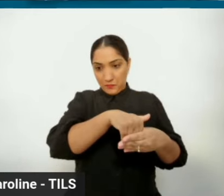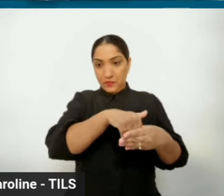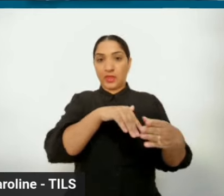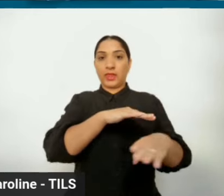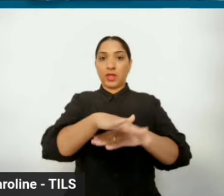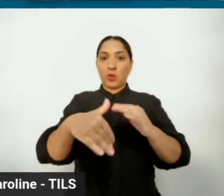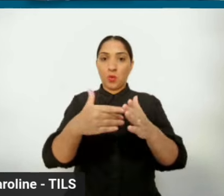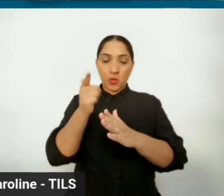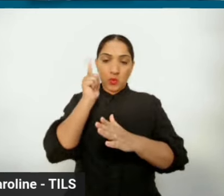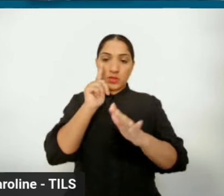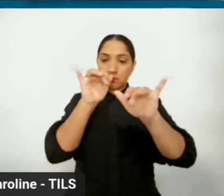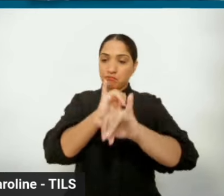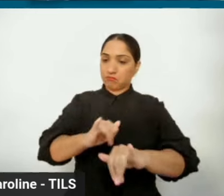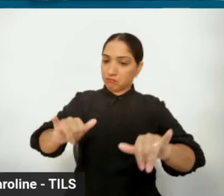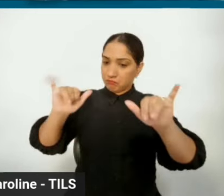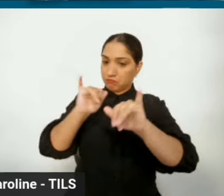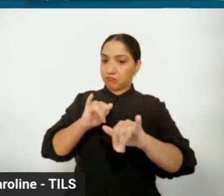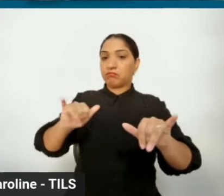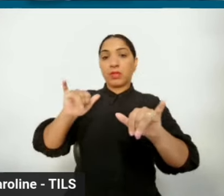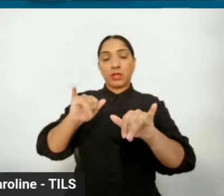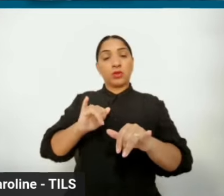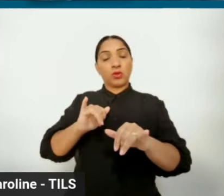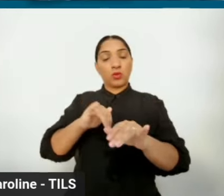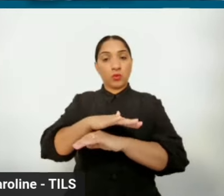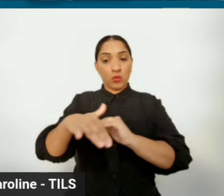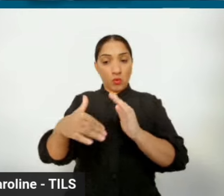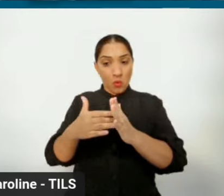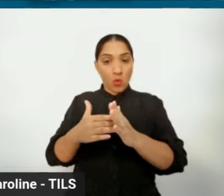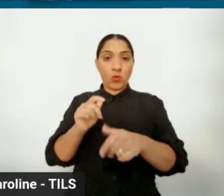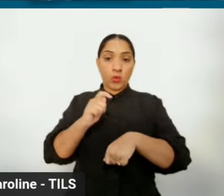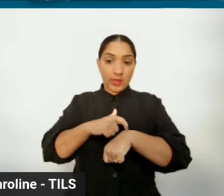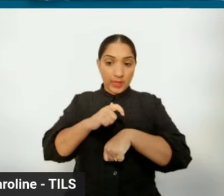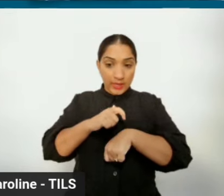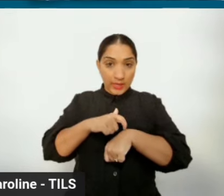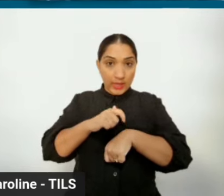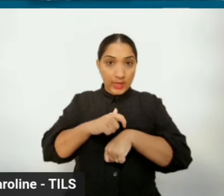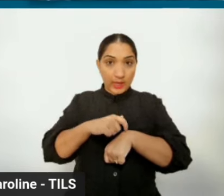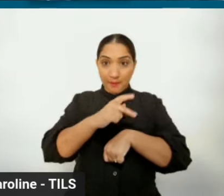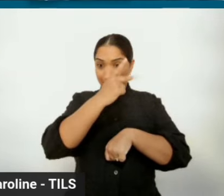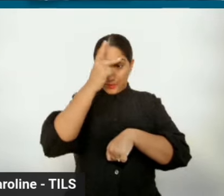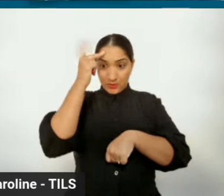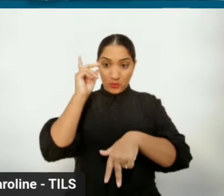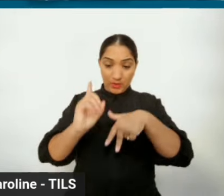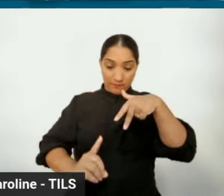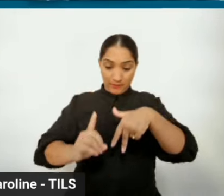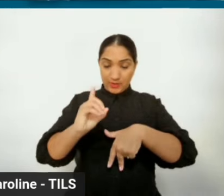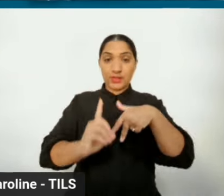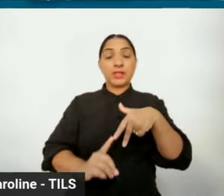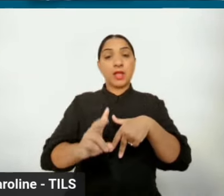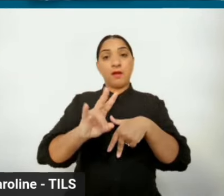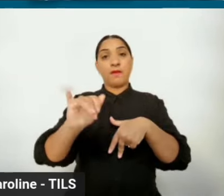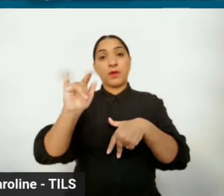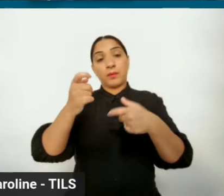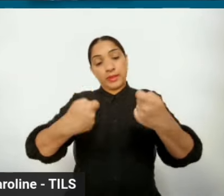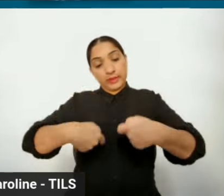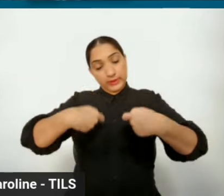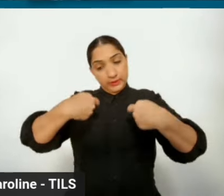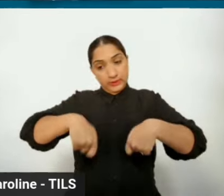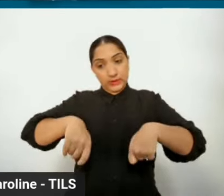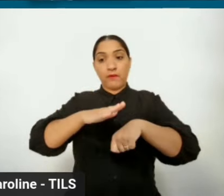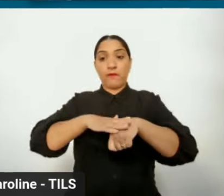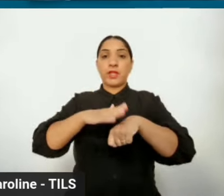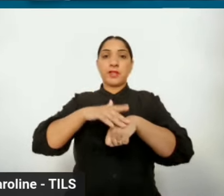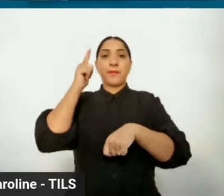material acessível, um tempo para que as pessoas com deficiência informassem o que precisam efetivamente